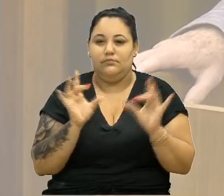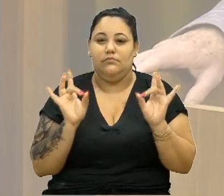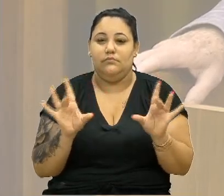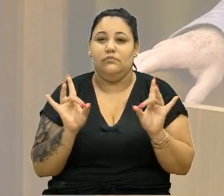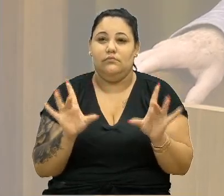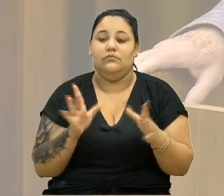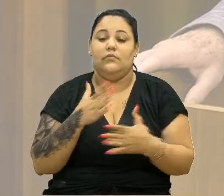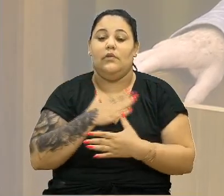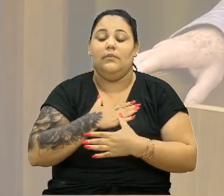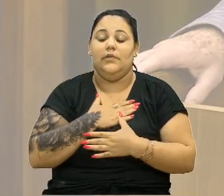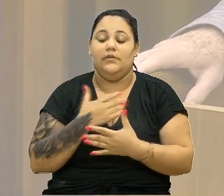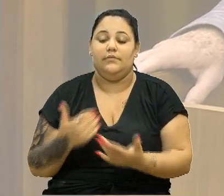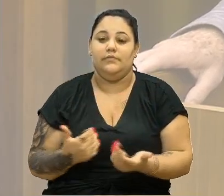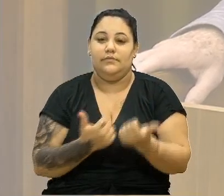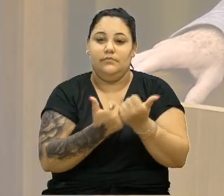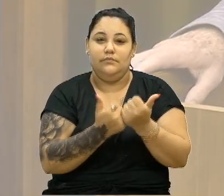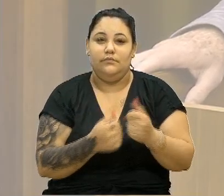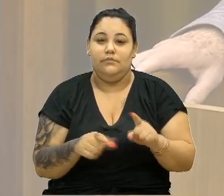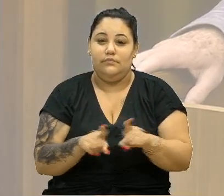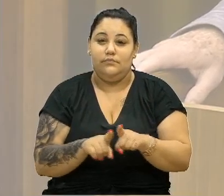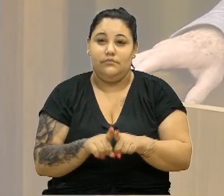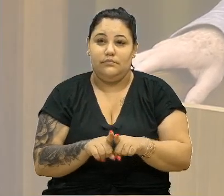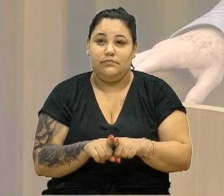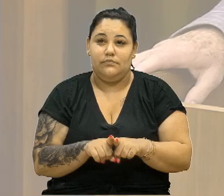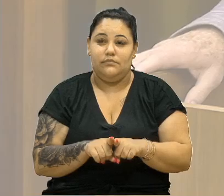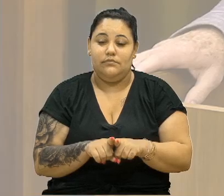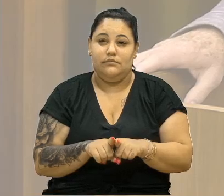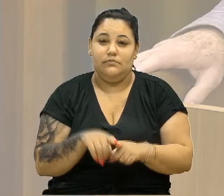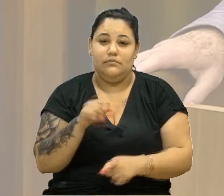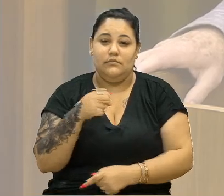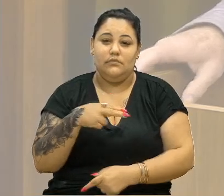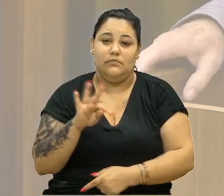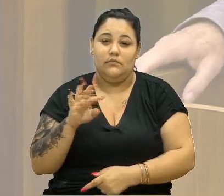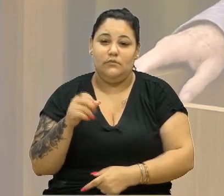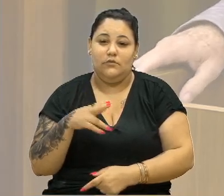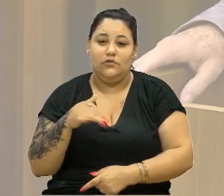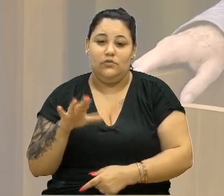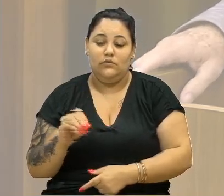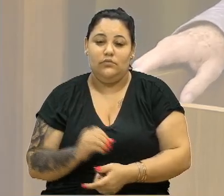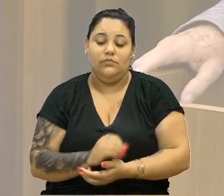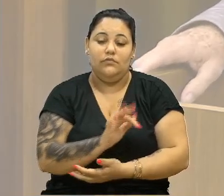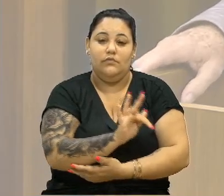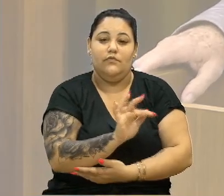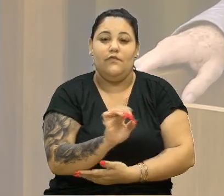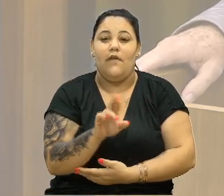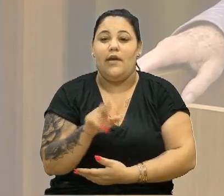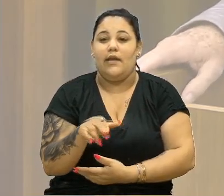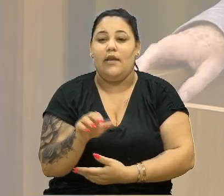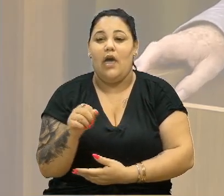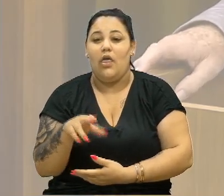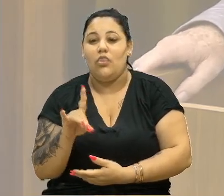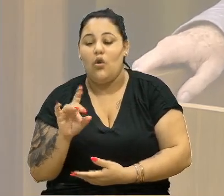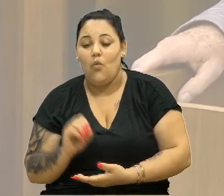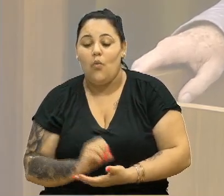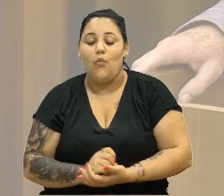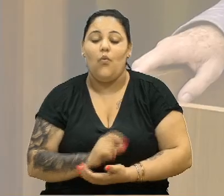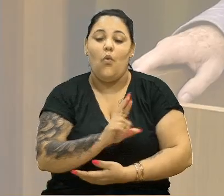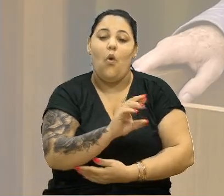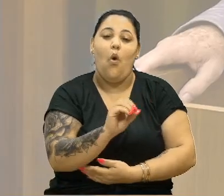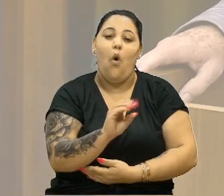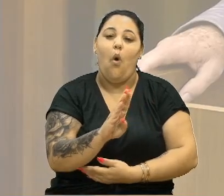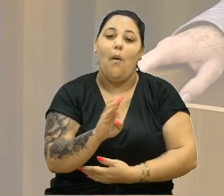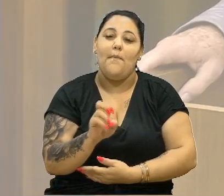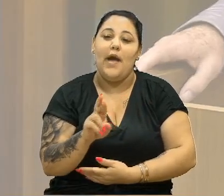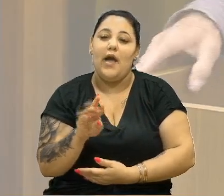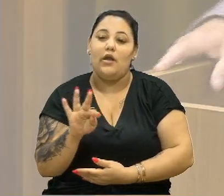a minha assessoria, o Antônio Pescador, o Fernando, o Roberto, o